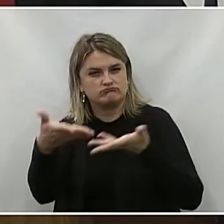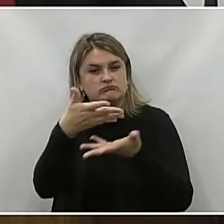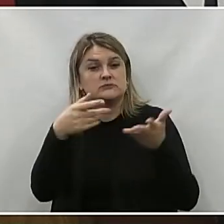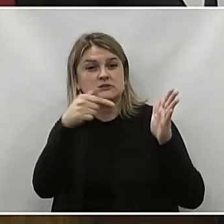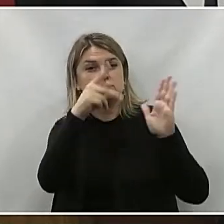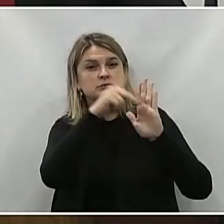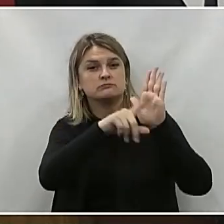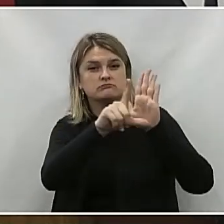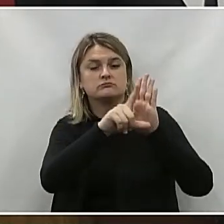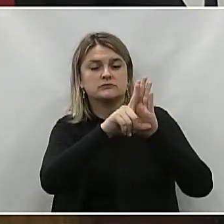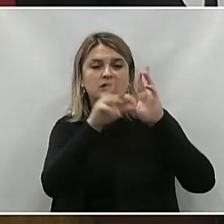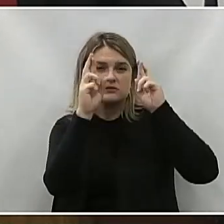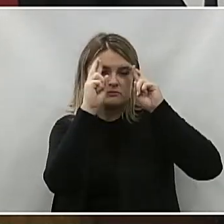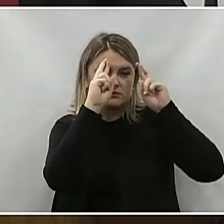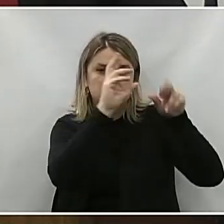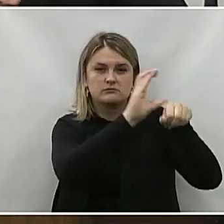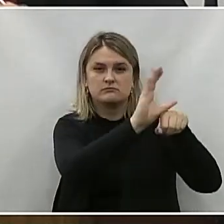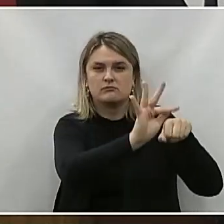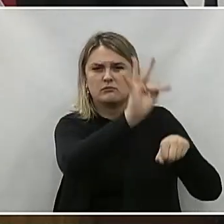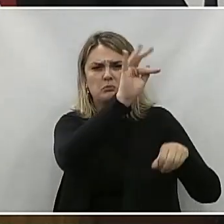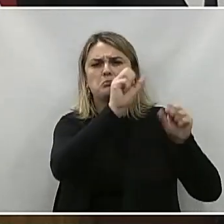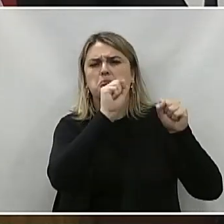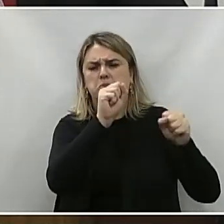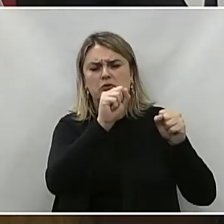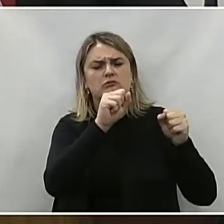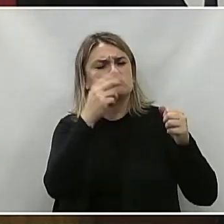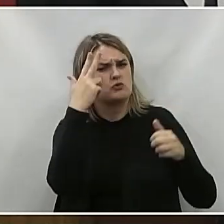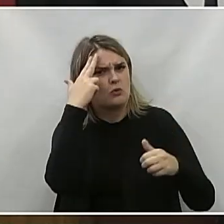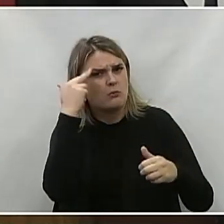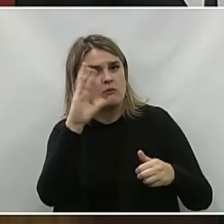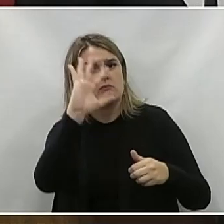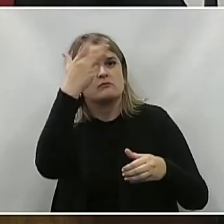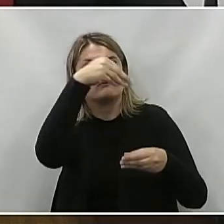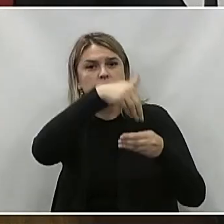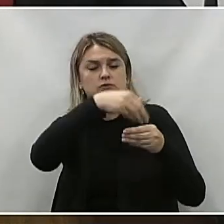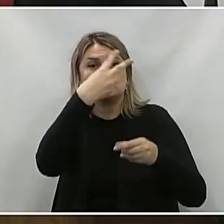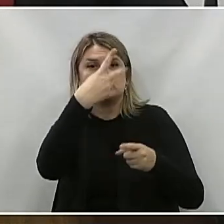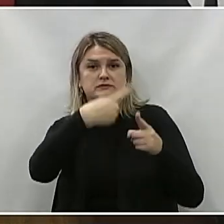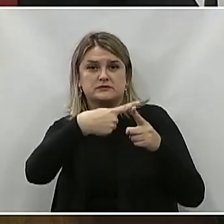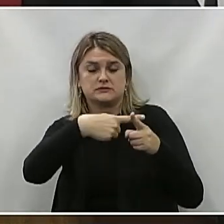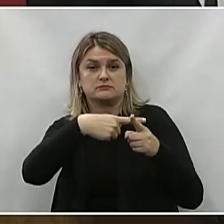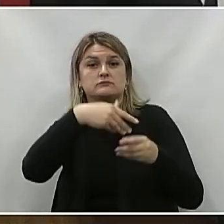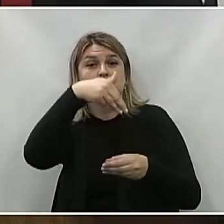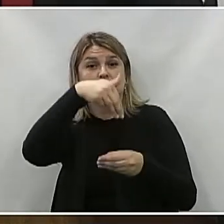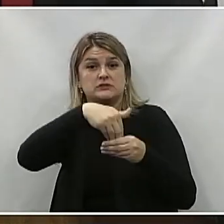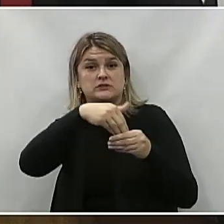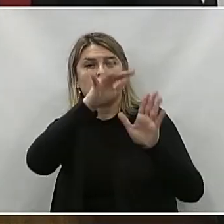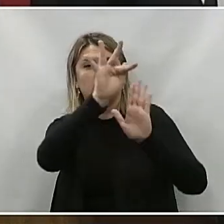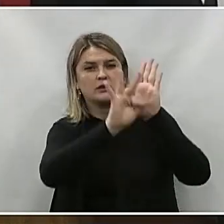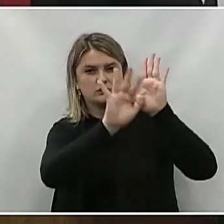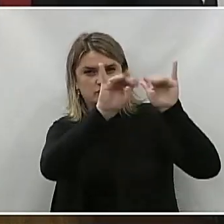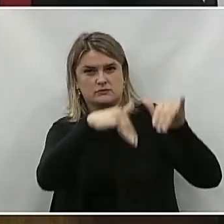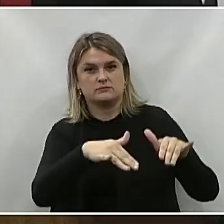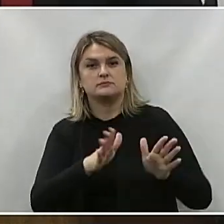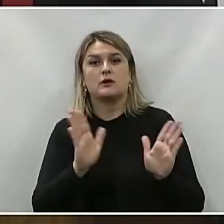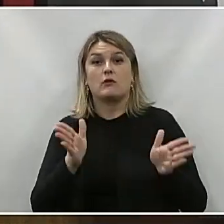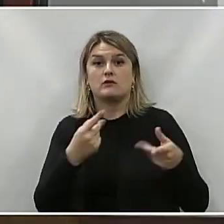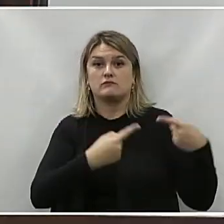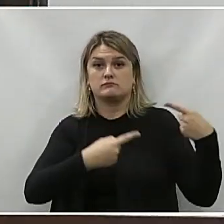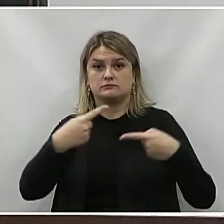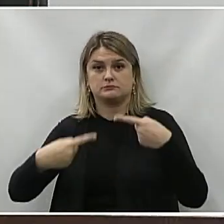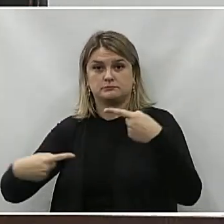ordinária É legal E constitucional Devendo mesmo Seguir para a votação Em dois turnos Com votação Da redação Final É o parecer